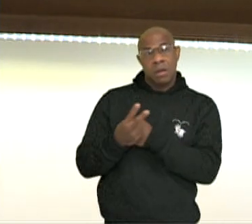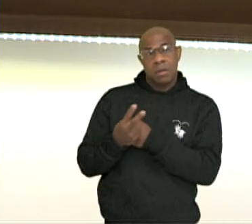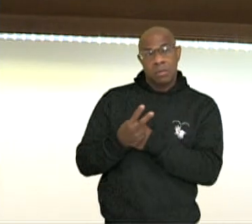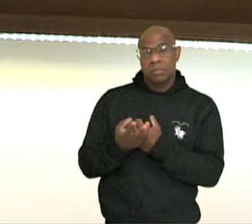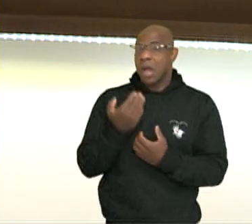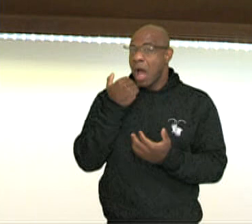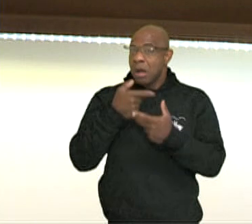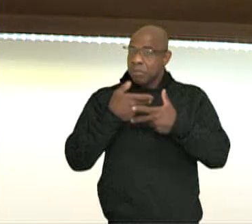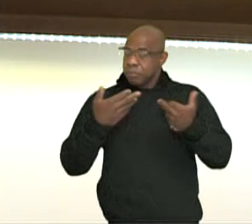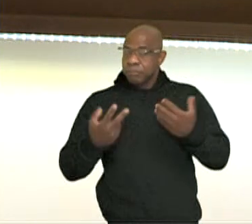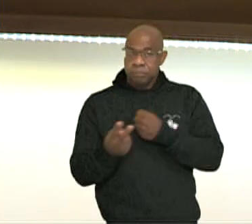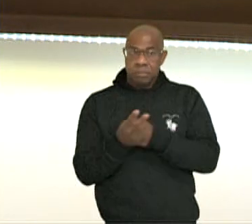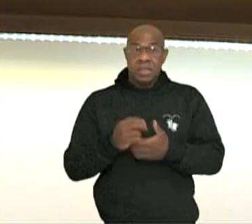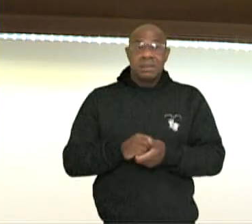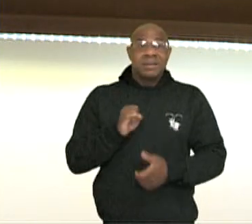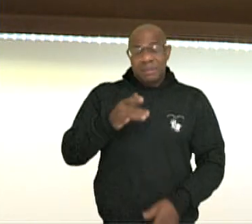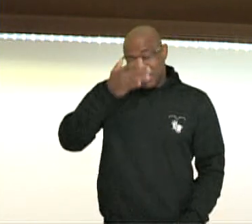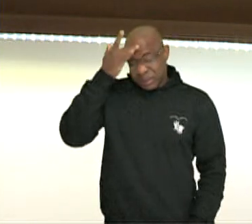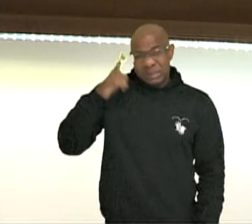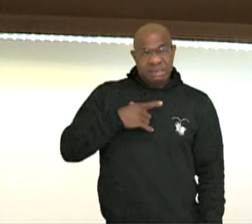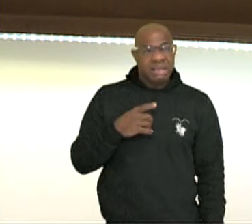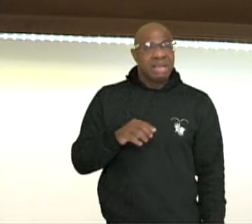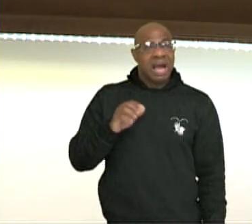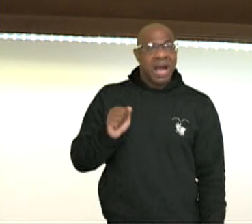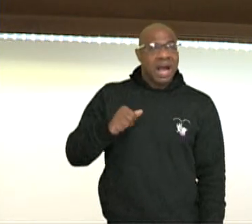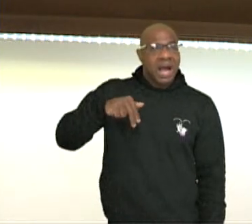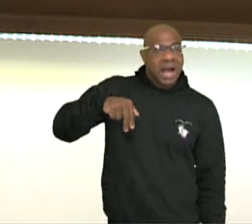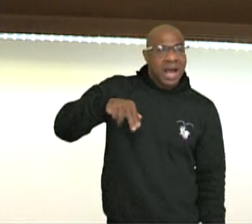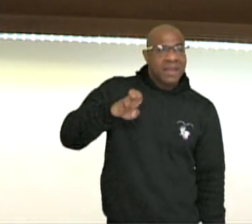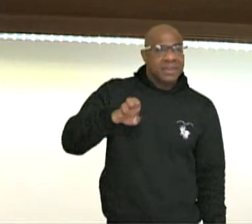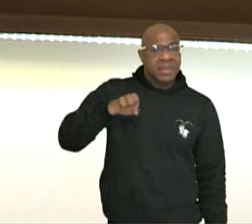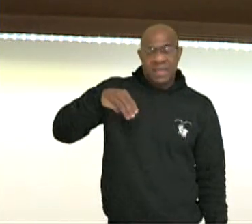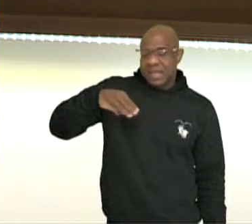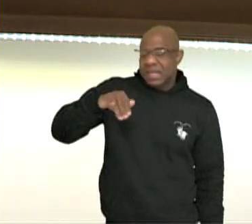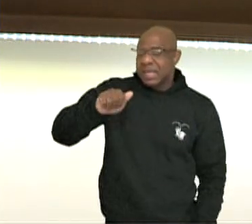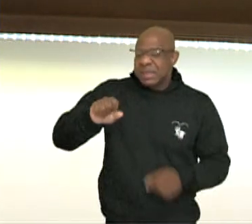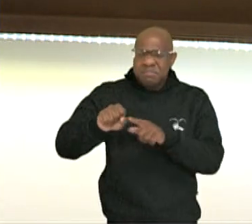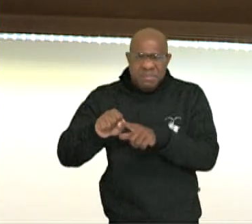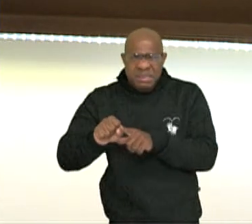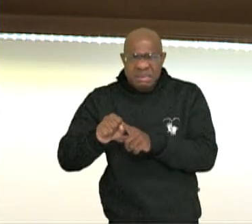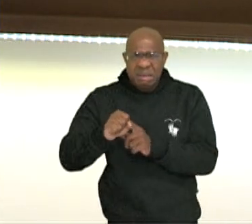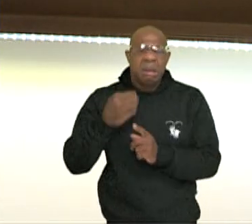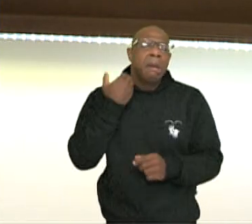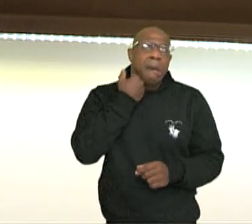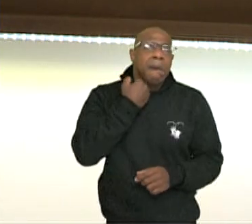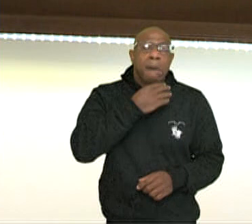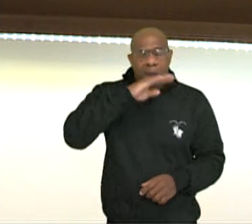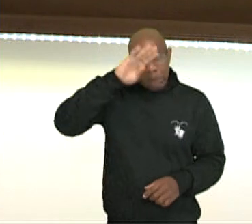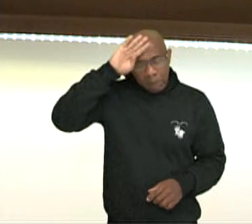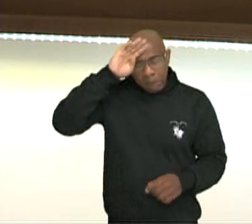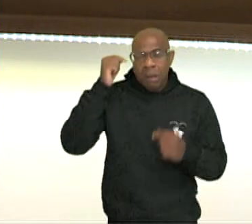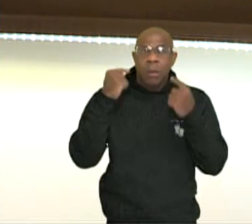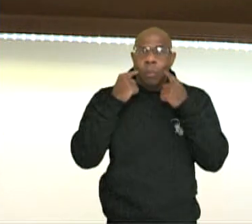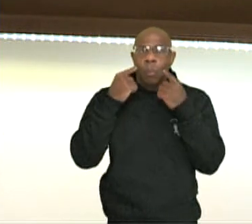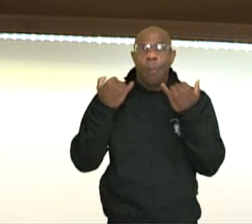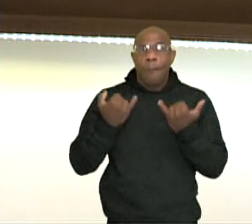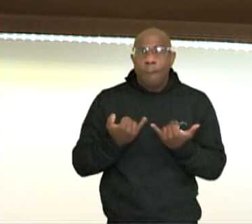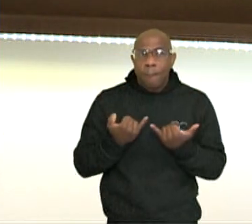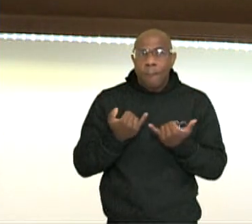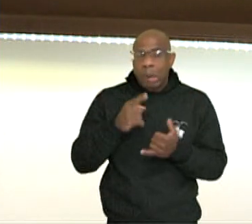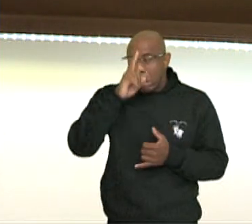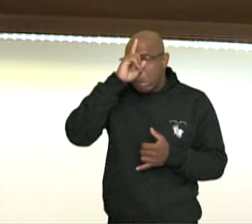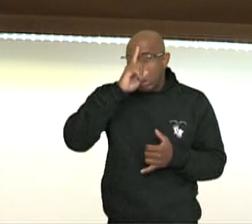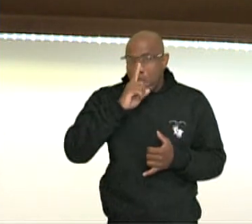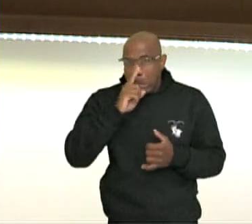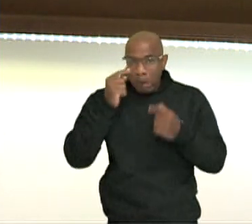está acometida ali pela anemia, além desse aspecto apático, né, de anemia, a queda de